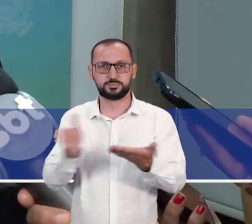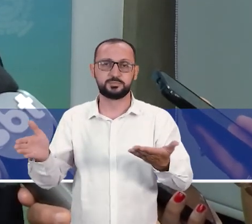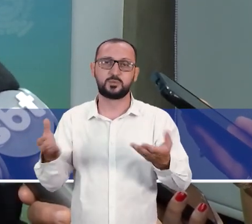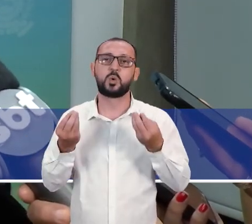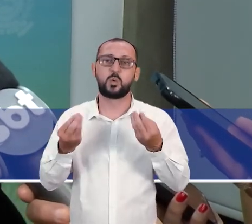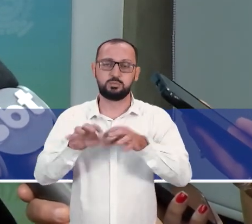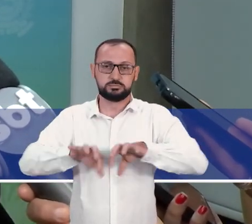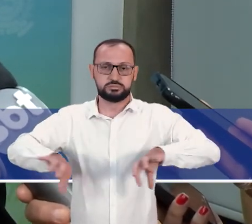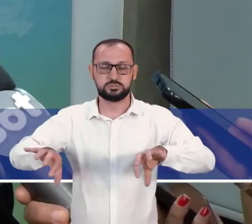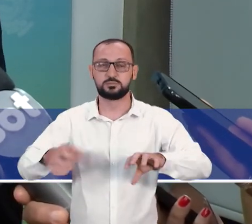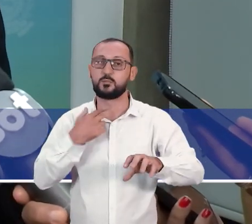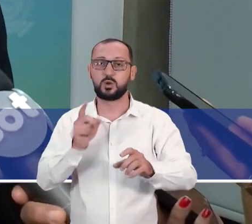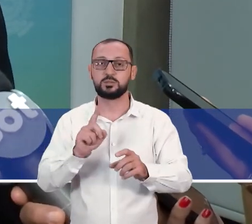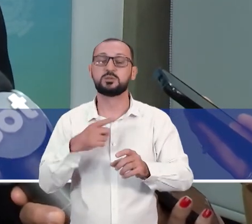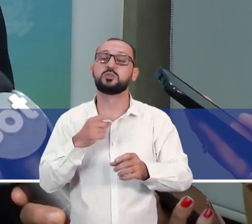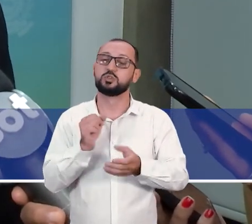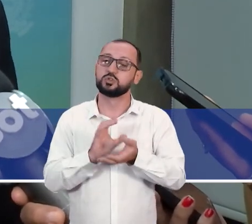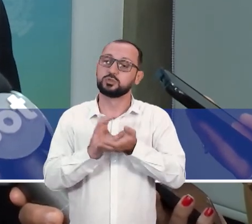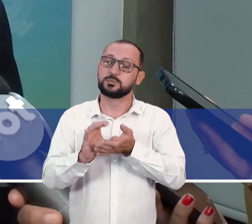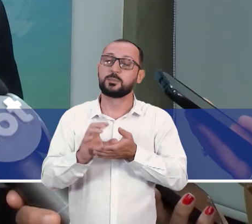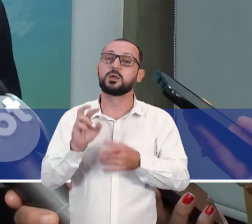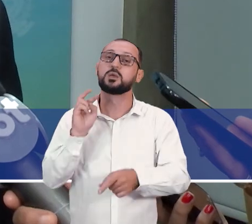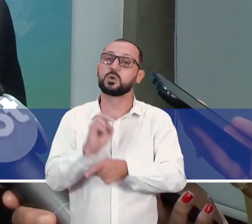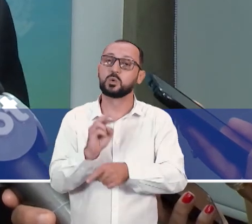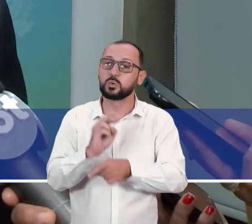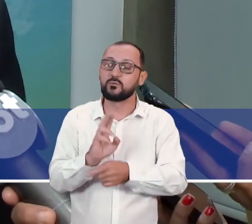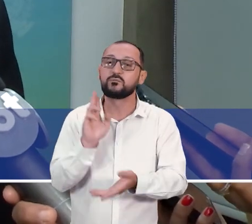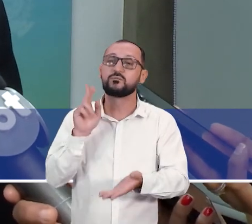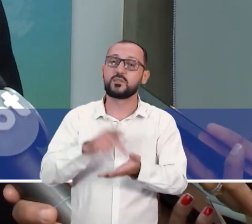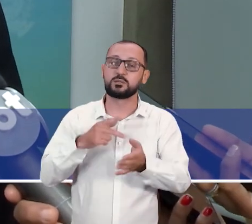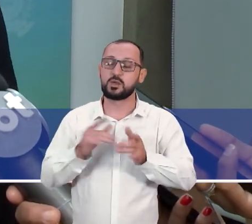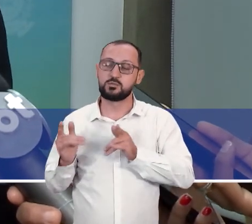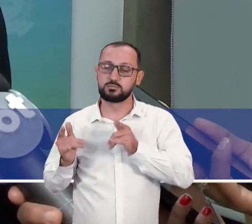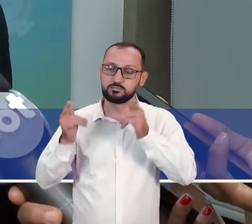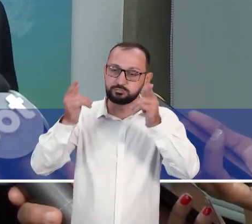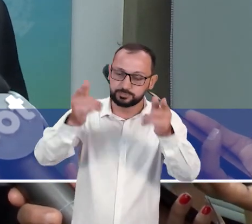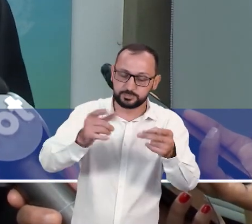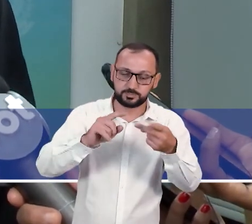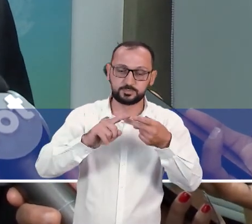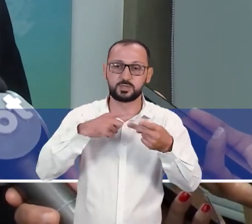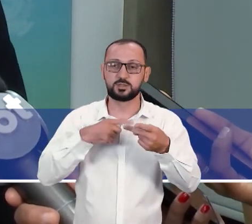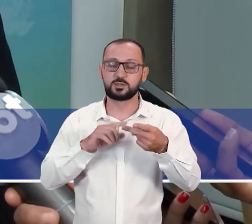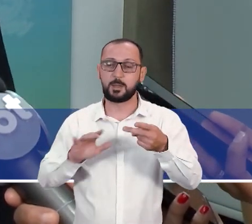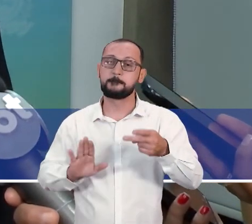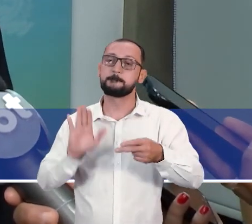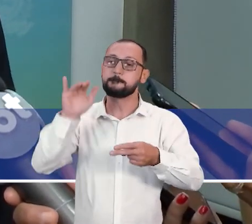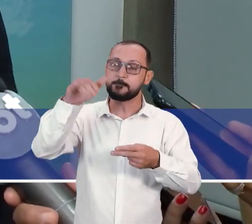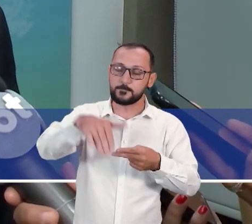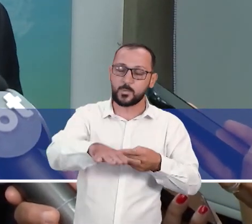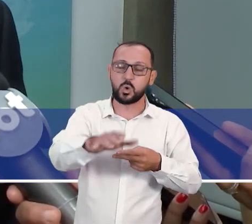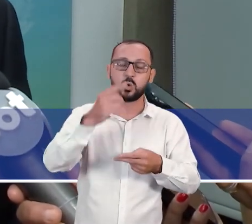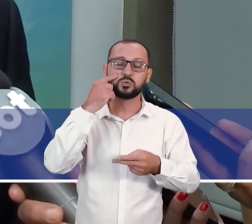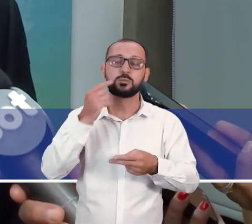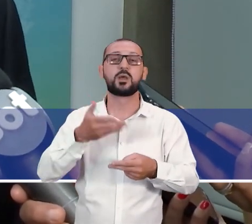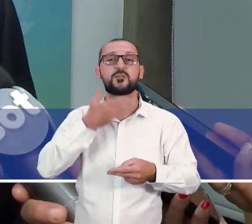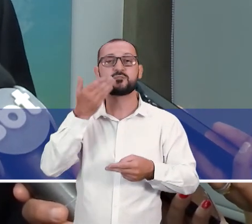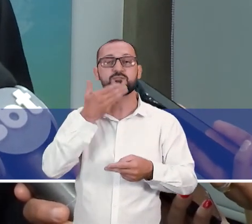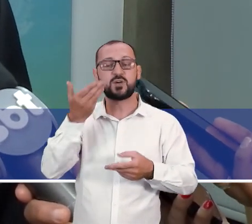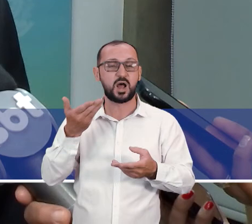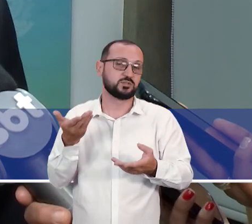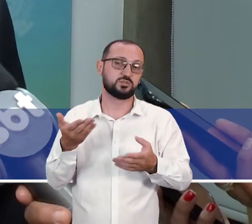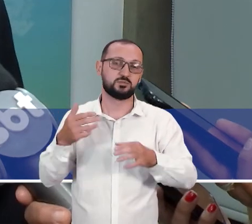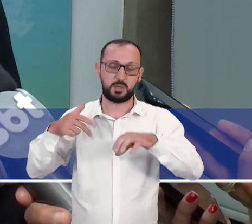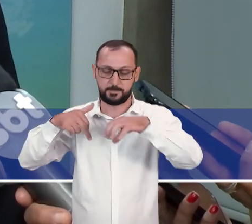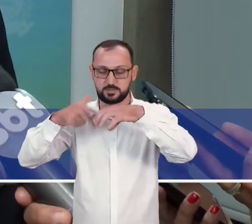existe. Quer dizer, existia um financiamento efetivo para que possa ter viaduto, para que possa existir ponte, para